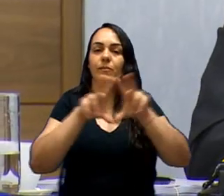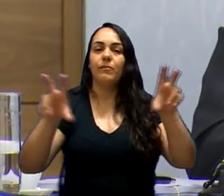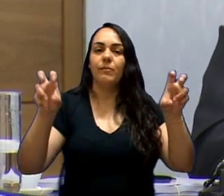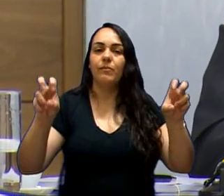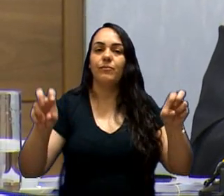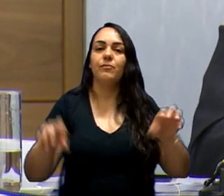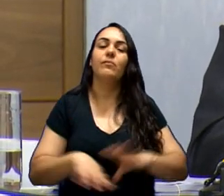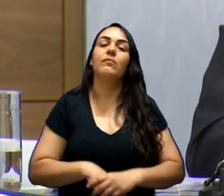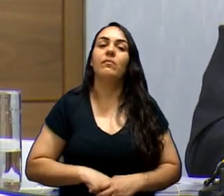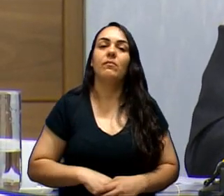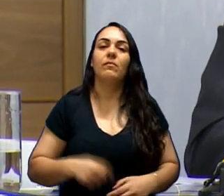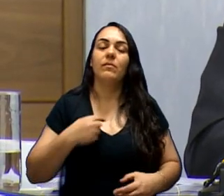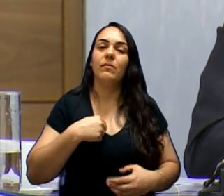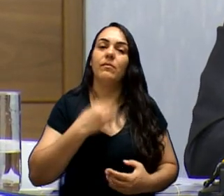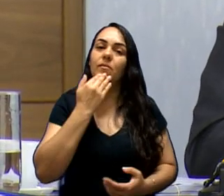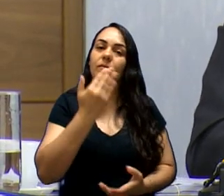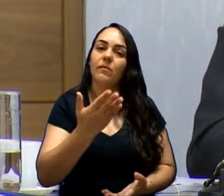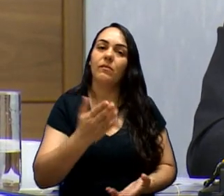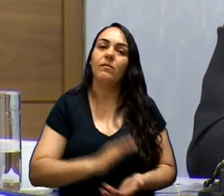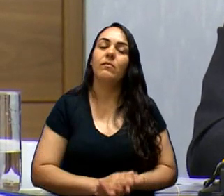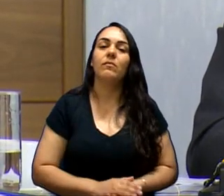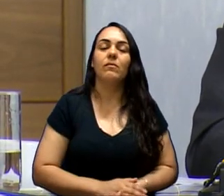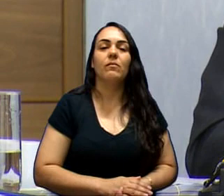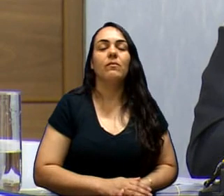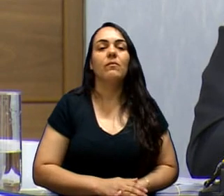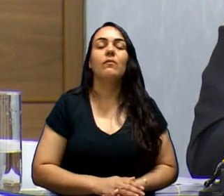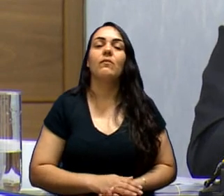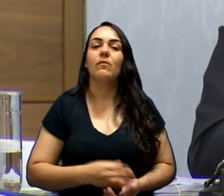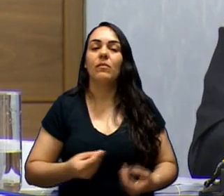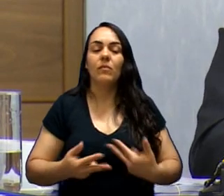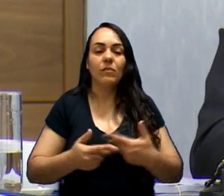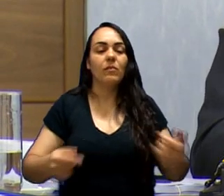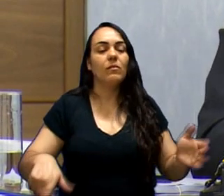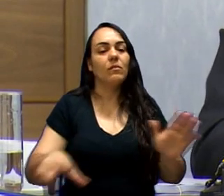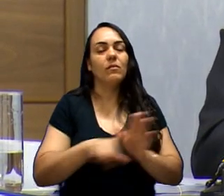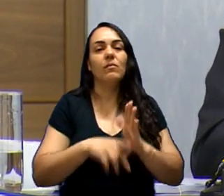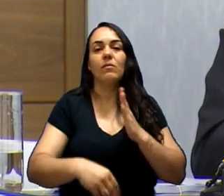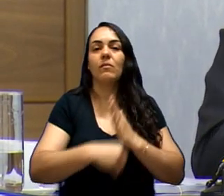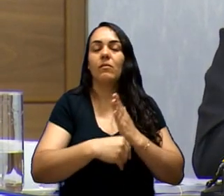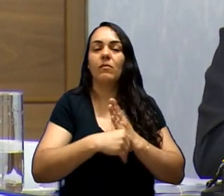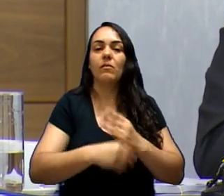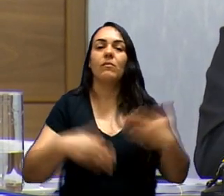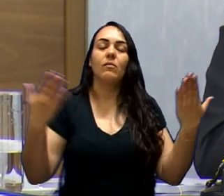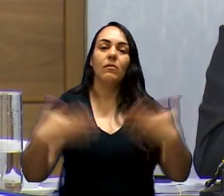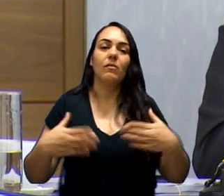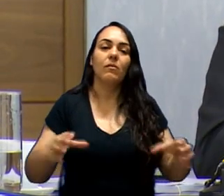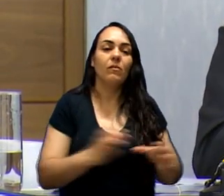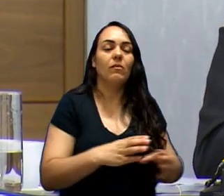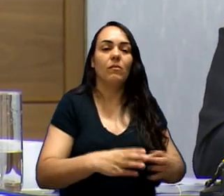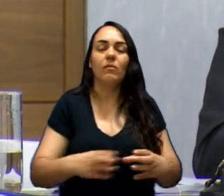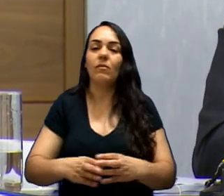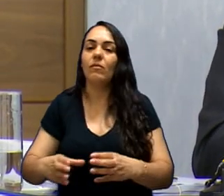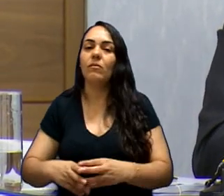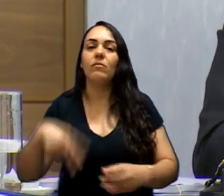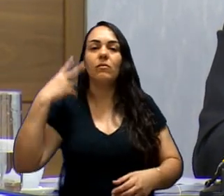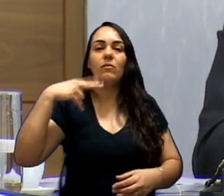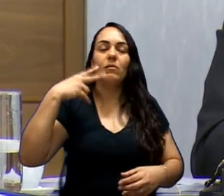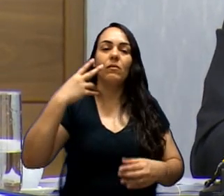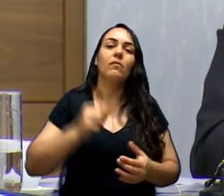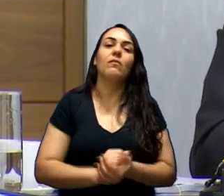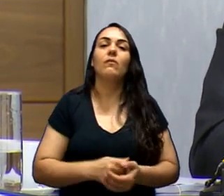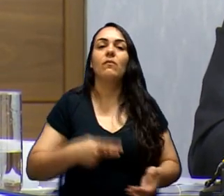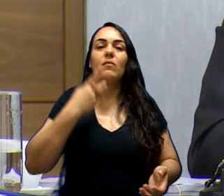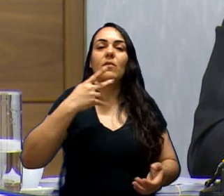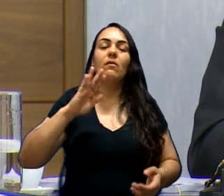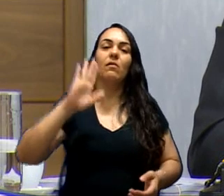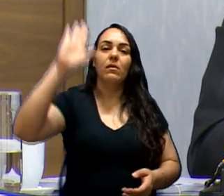temporariamente. Solicito que os requerimentos não destacados sejam aprovados em bloco. Os vereadores que concordam permaneçam como estão, os contrários se